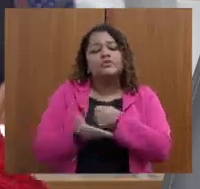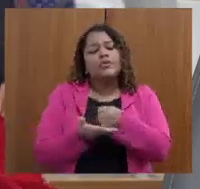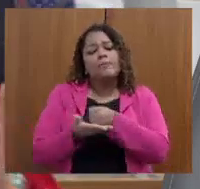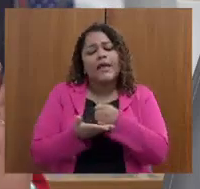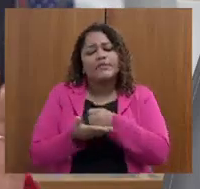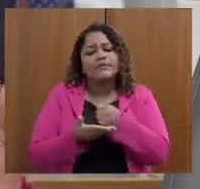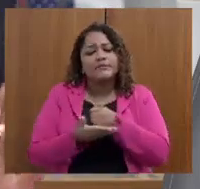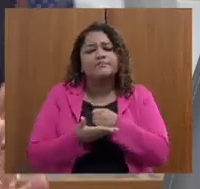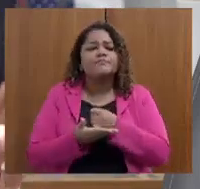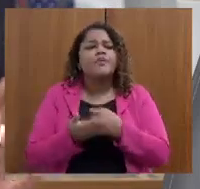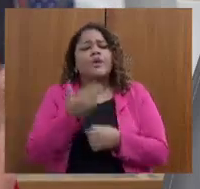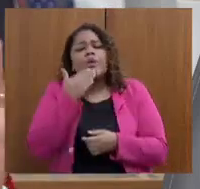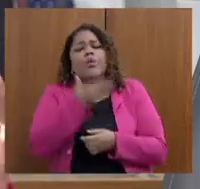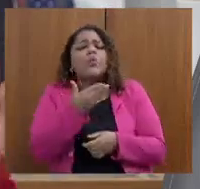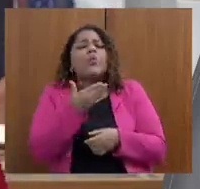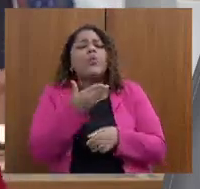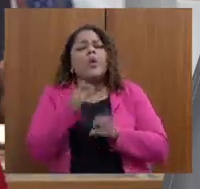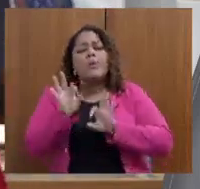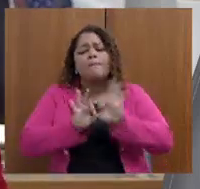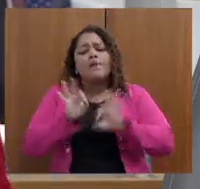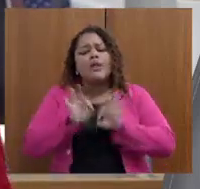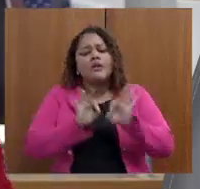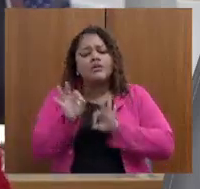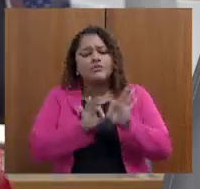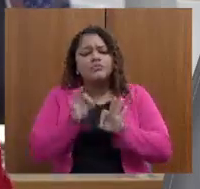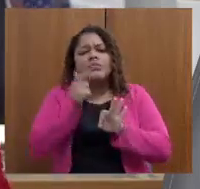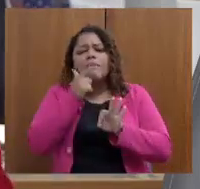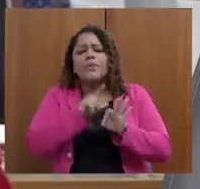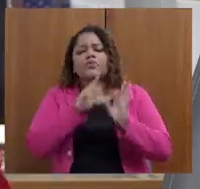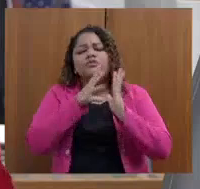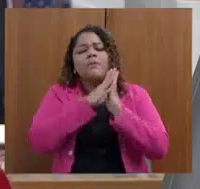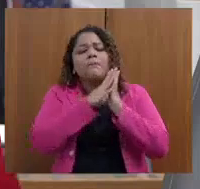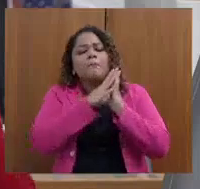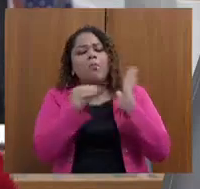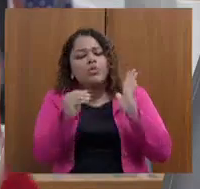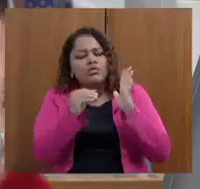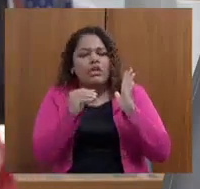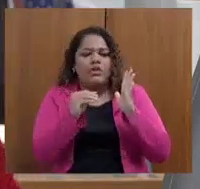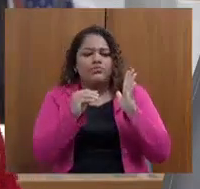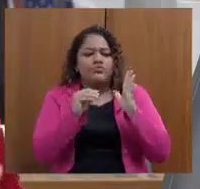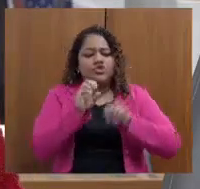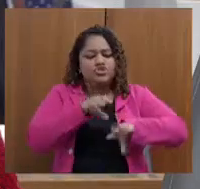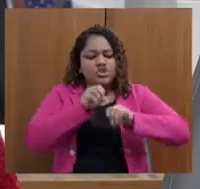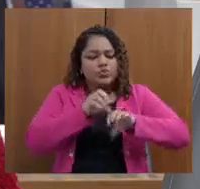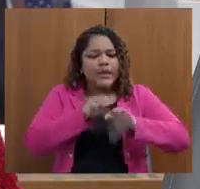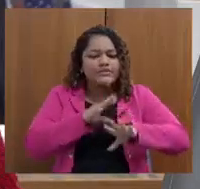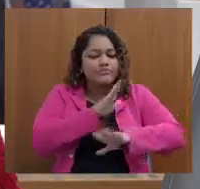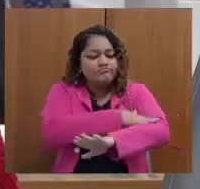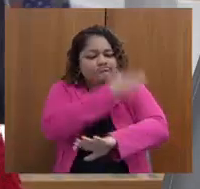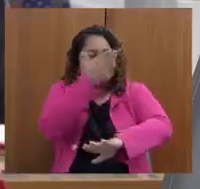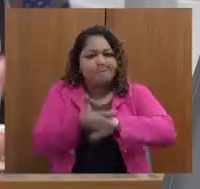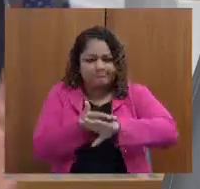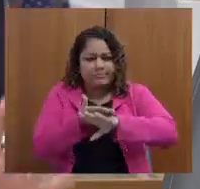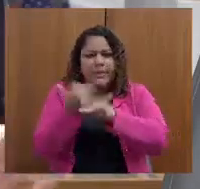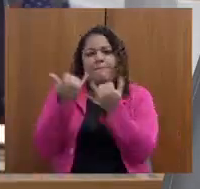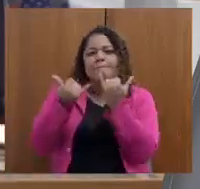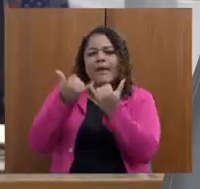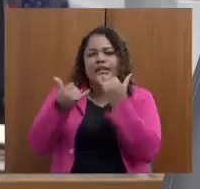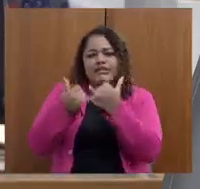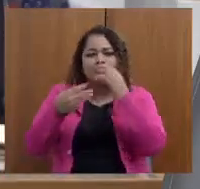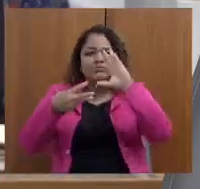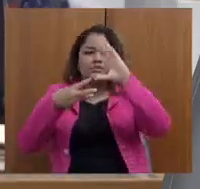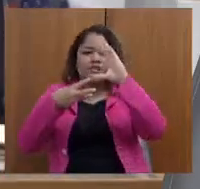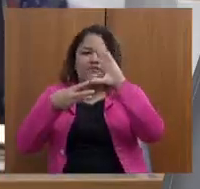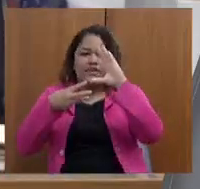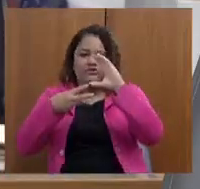Qual é o nosso plano para a gente ter modelos de Educação de tempo integral estilo CEFET não tô falando Educação